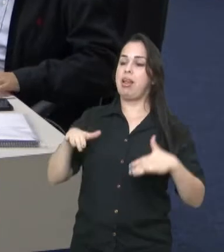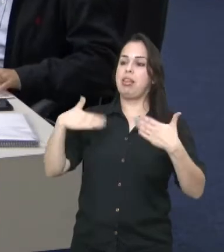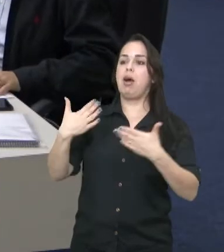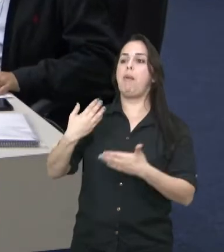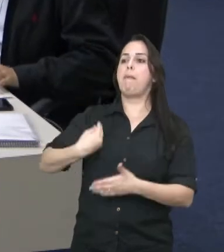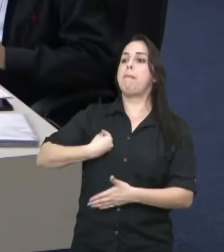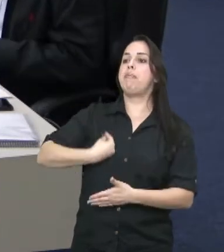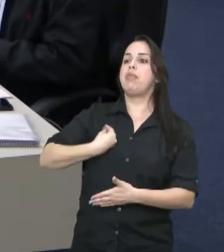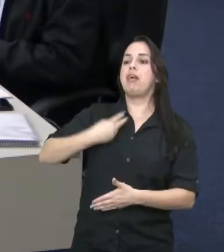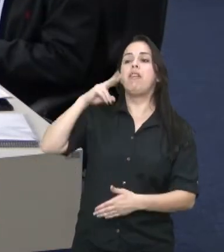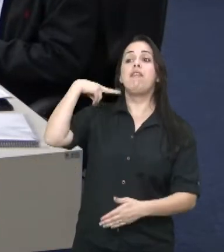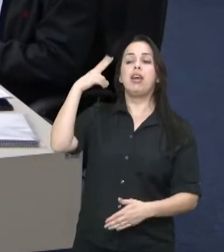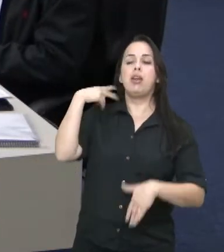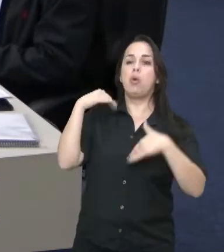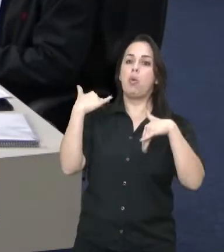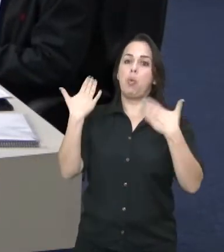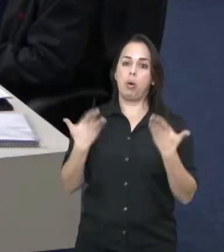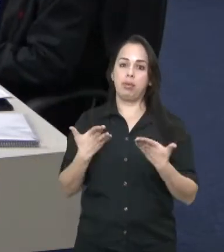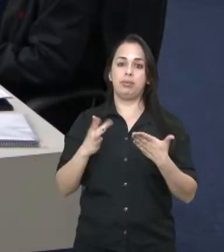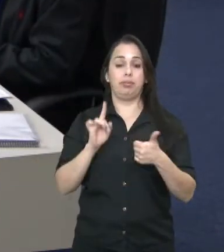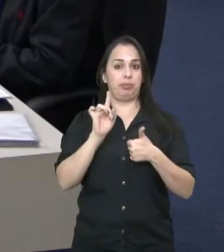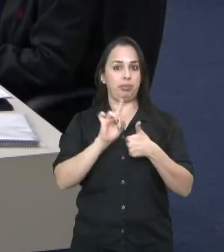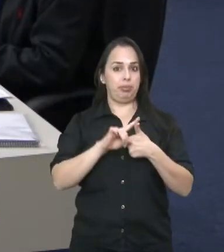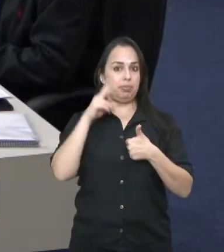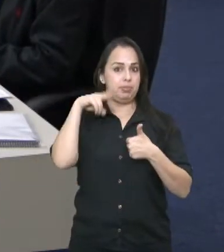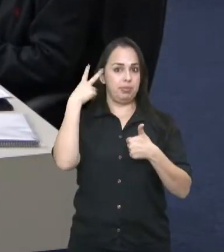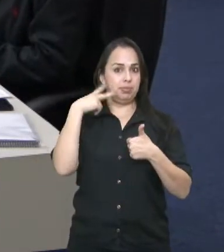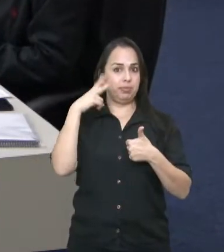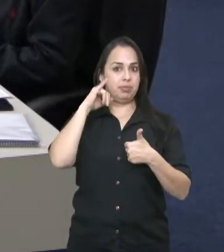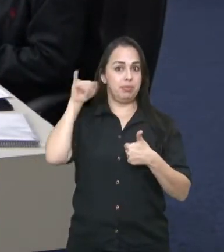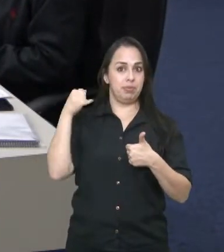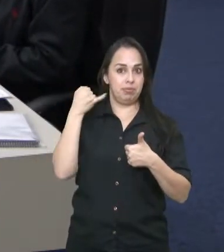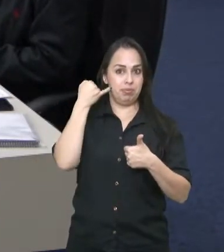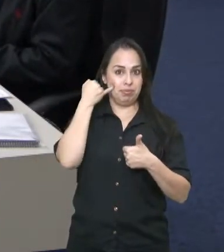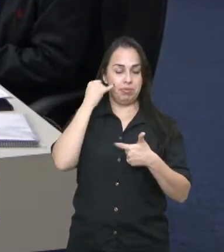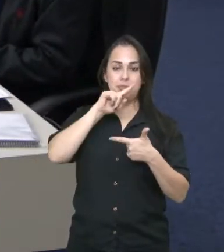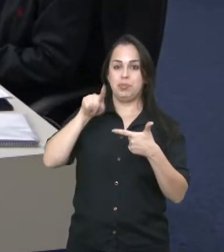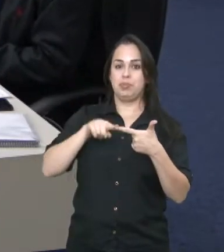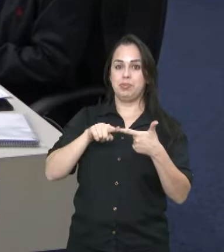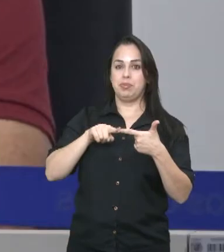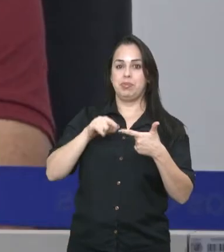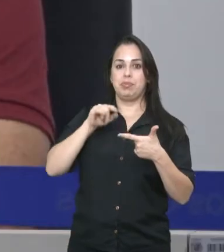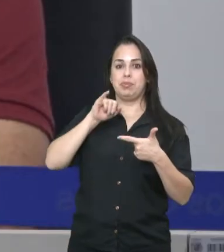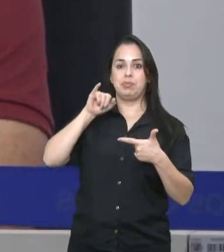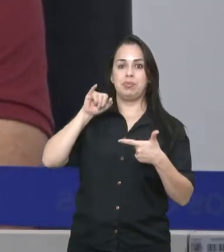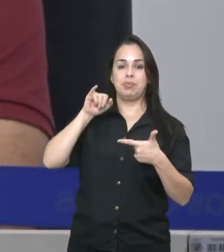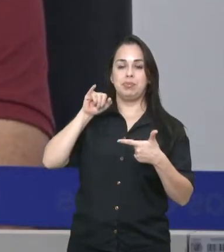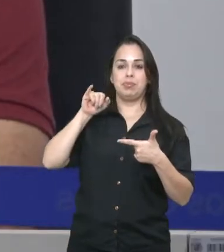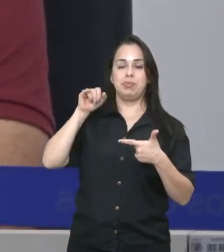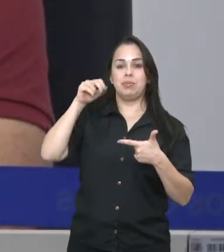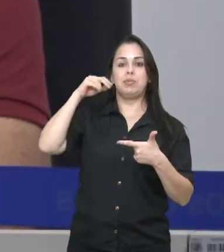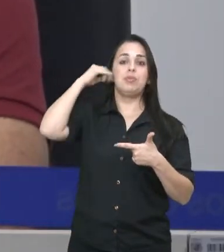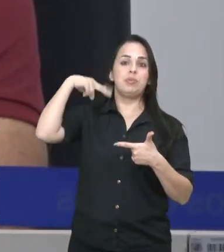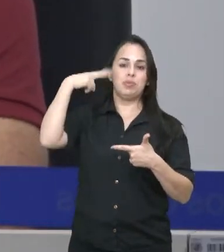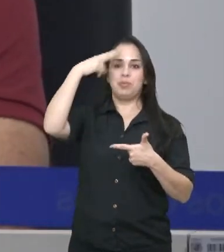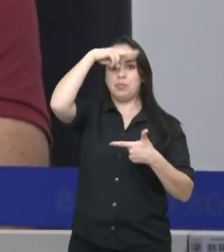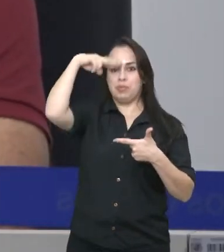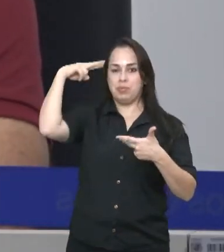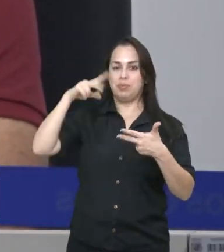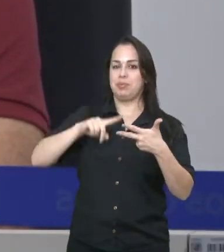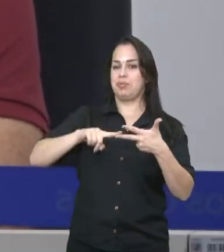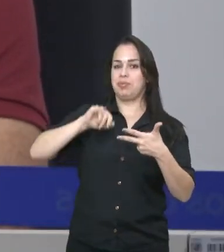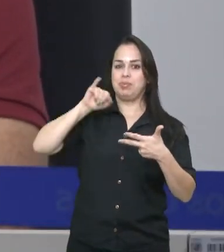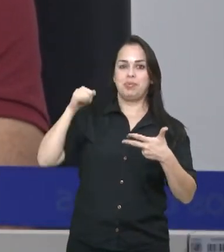estão presentes os seguintes vereadores: vereador Juvenil Silvério, vereador Roberto Chagas, vereador